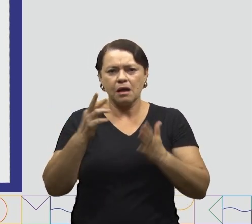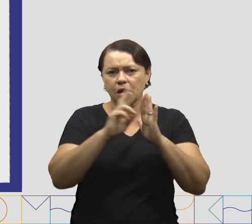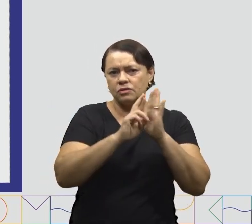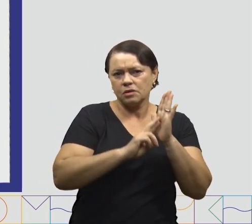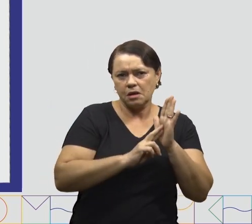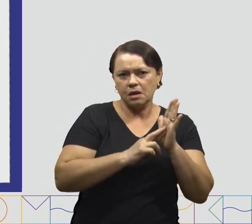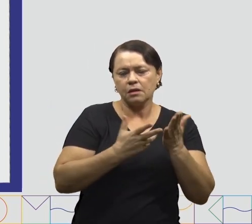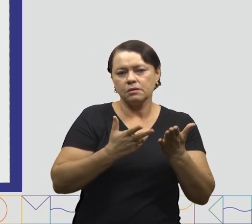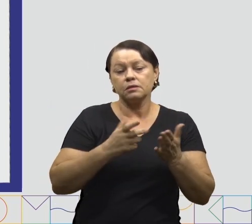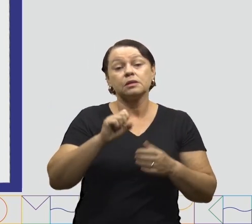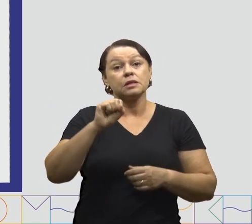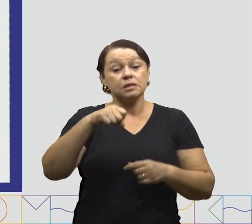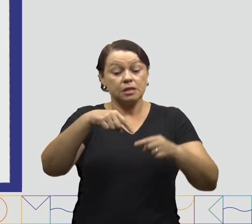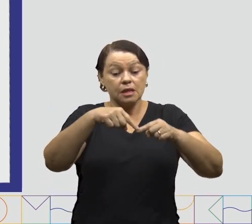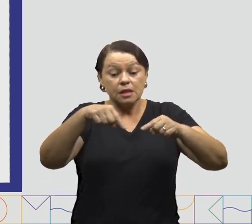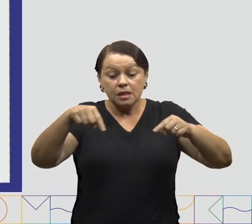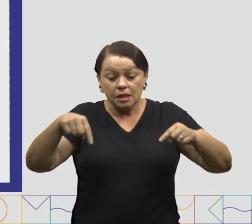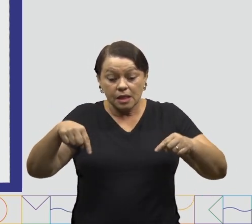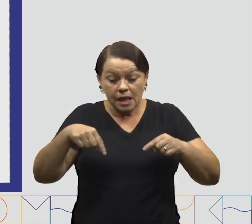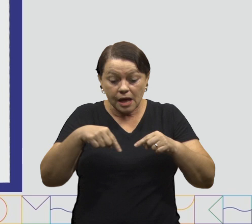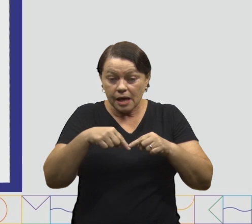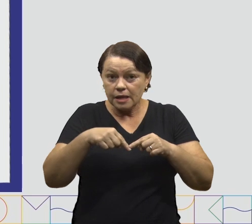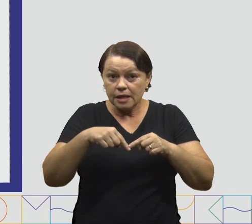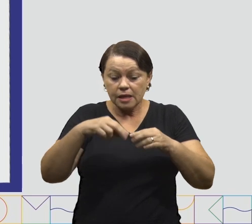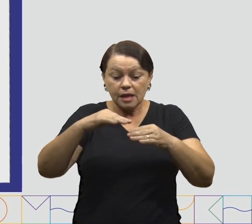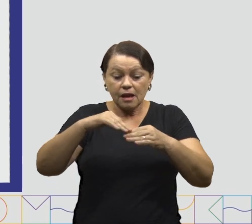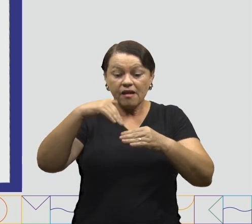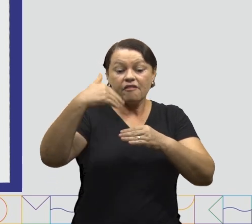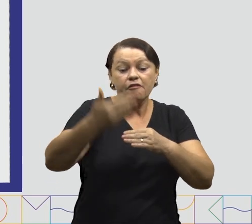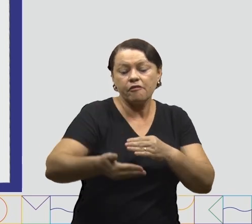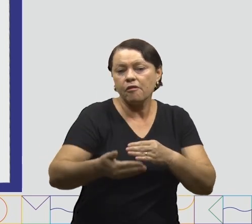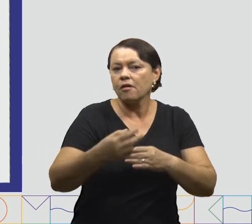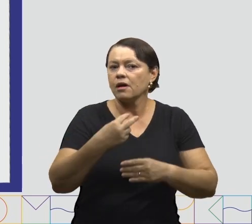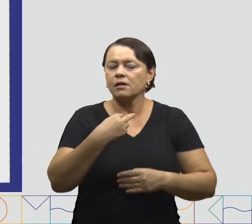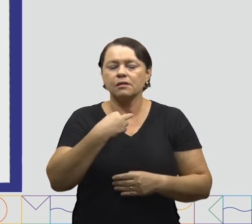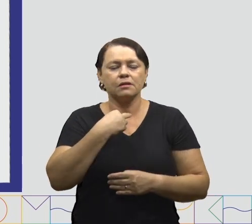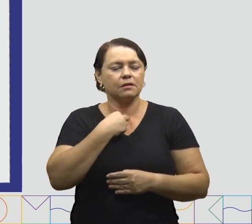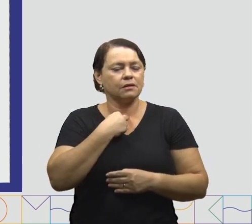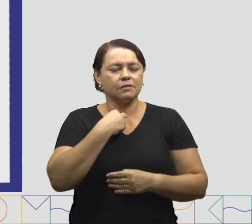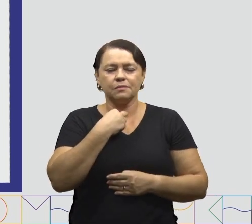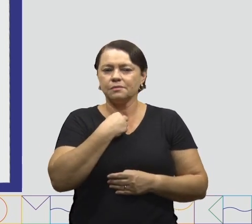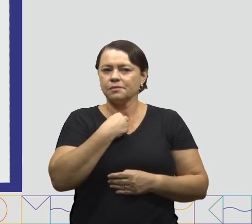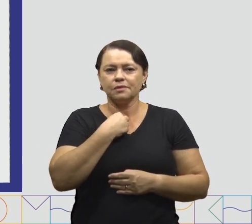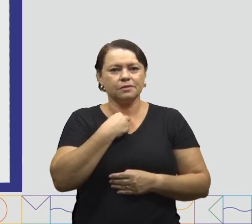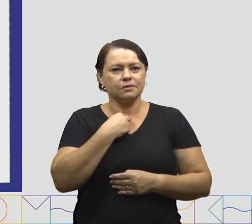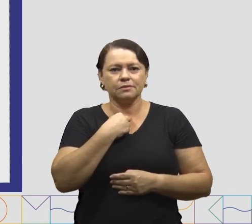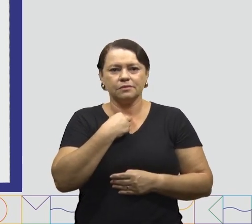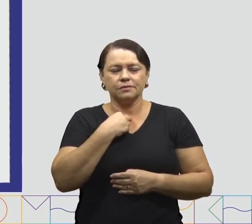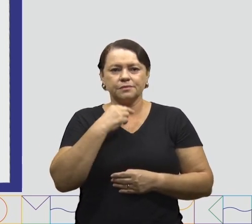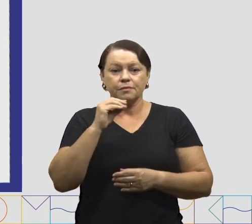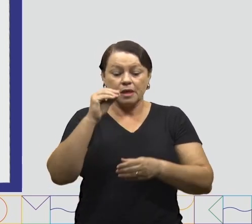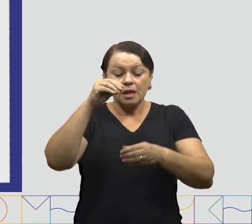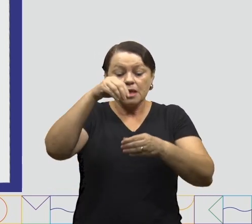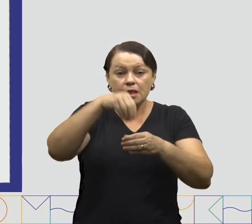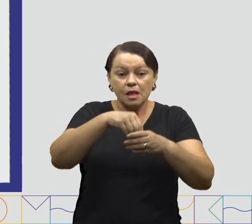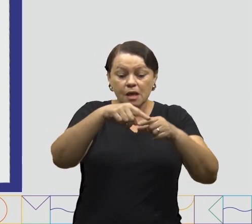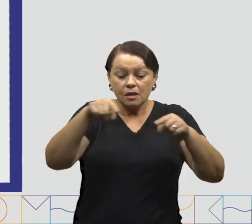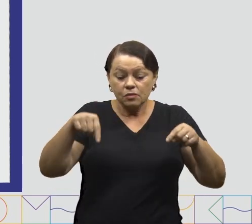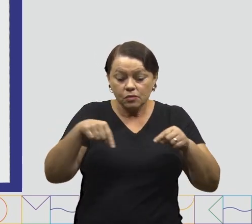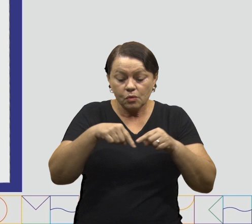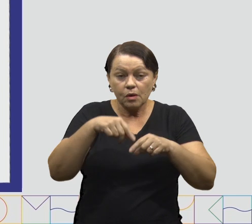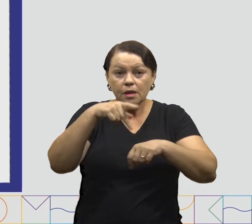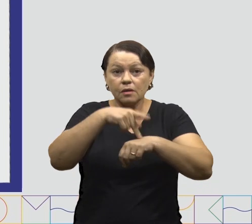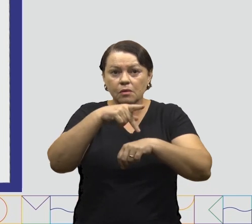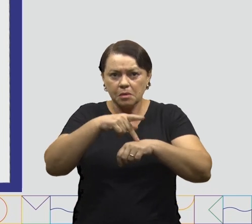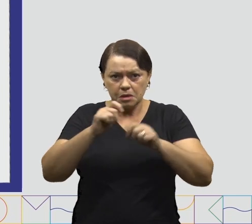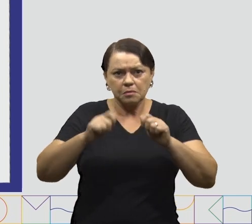Exatamente, não pode pisar na linha ou fora do quadrado. E também não pode pisar no quadrado em que